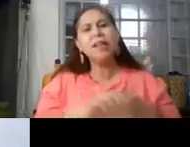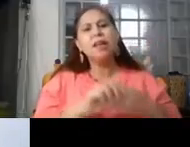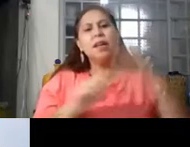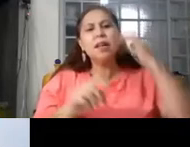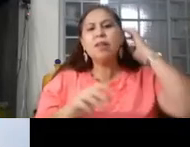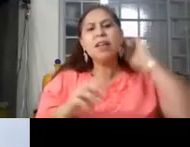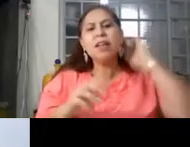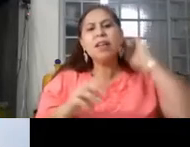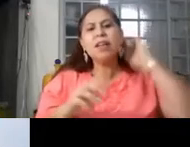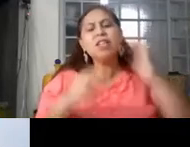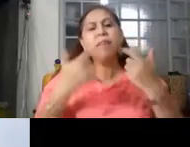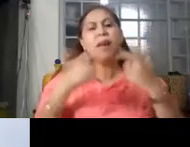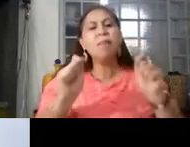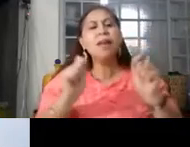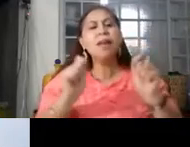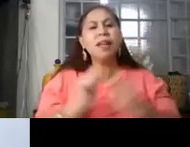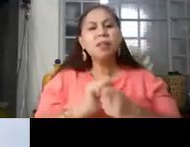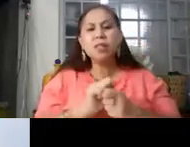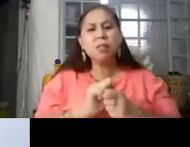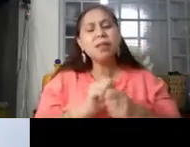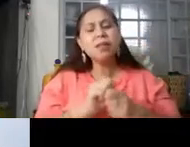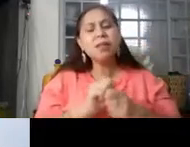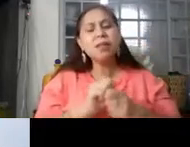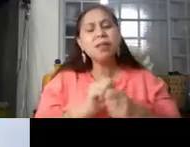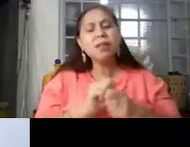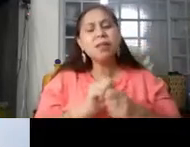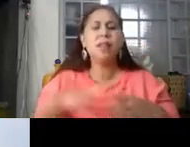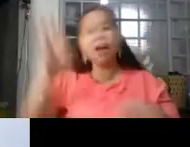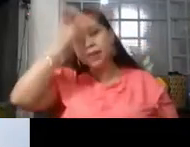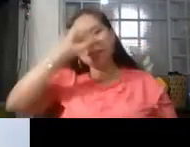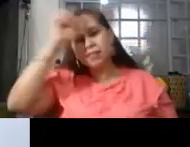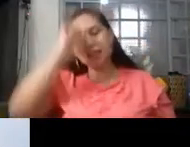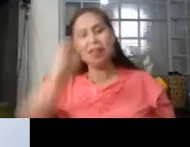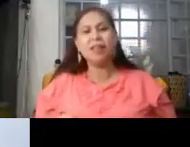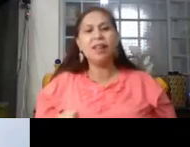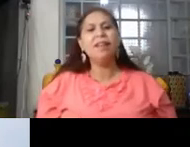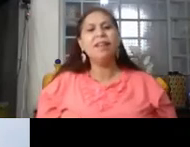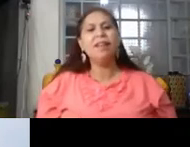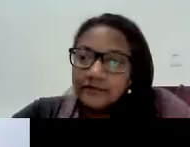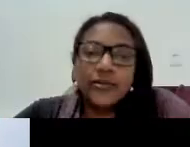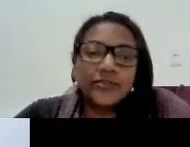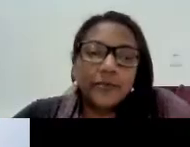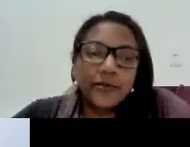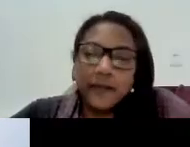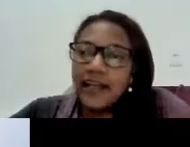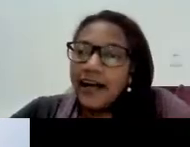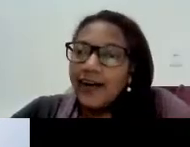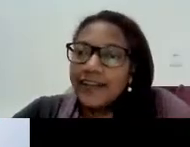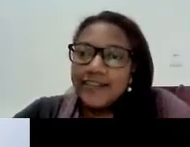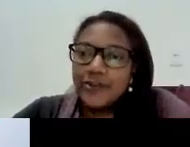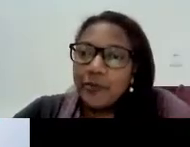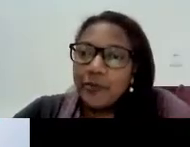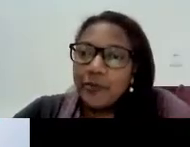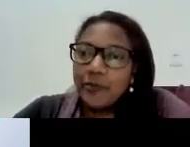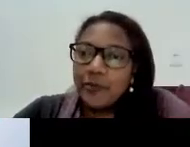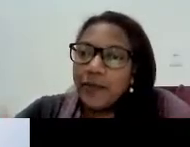né? Então aí já é mais a parte da linguística, mas é muito bom a gente aprender, não é, Rita? Aí é por É isso muito que eu bom. peguei a aula aqui.